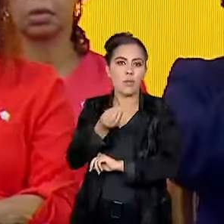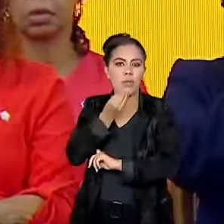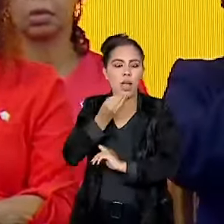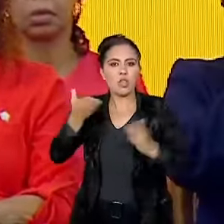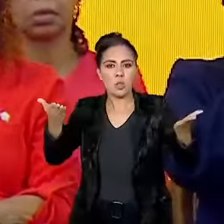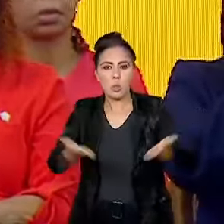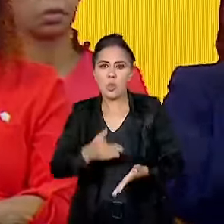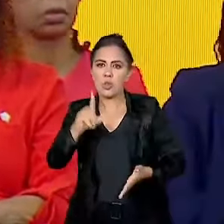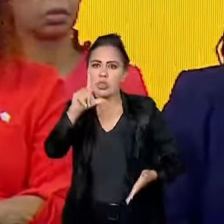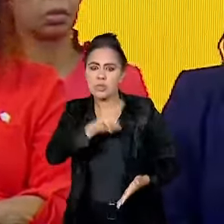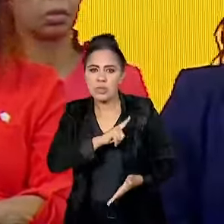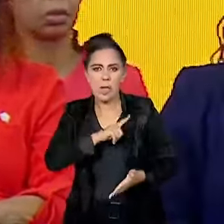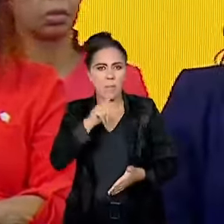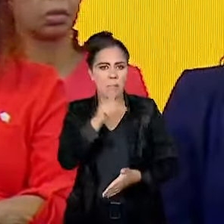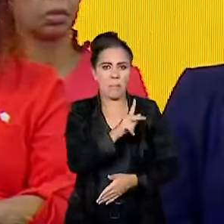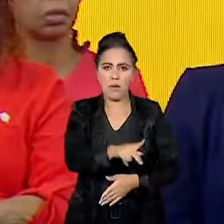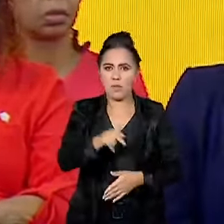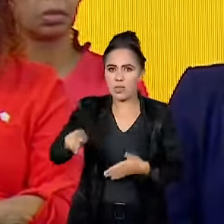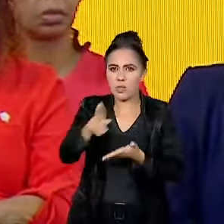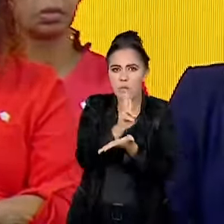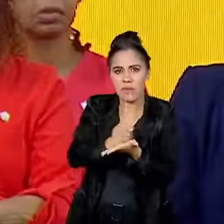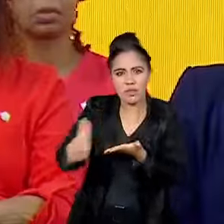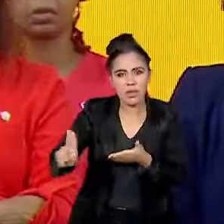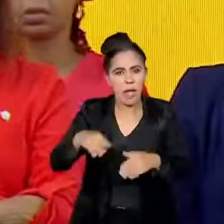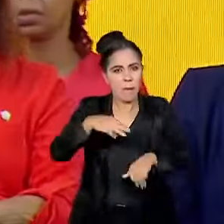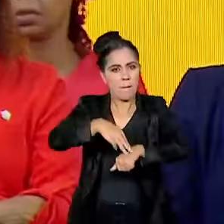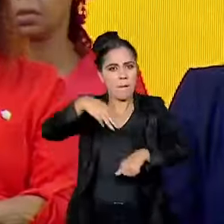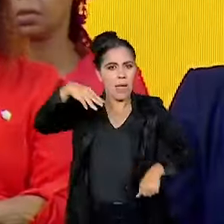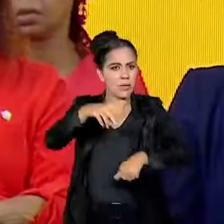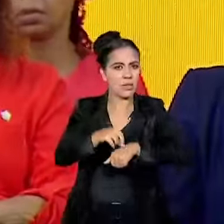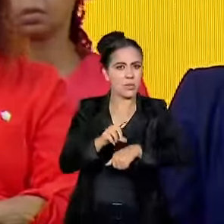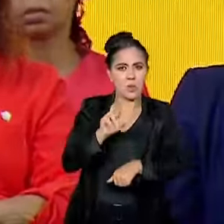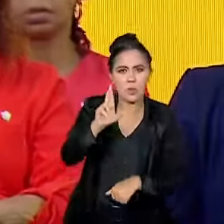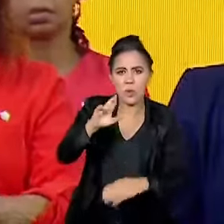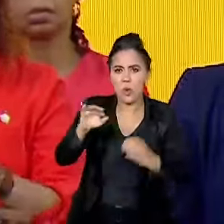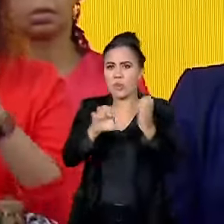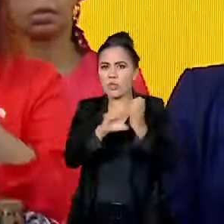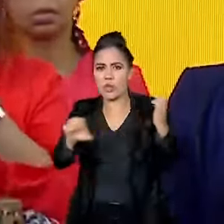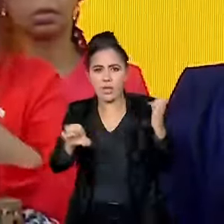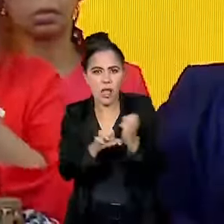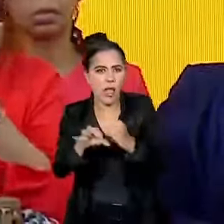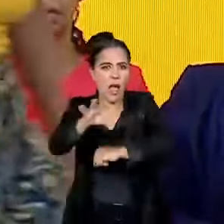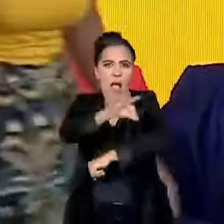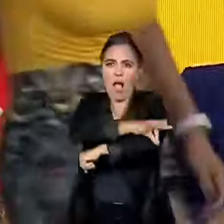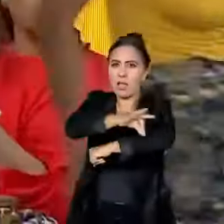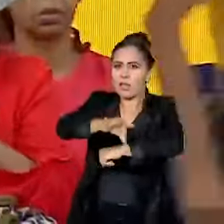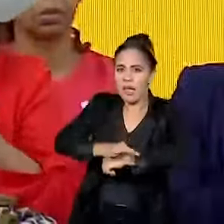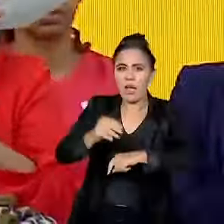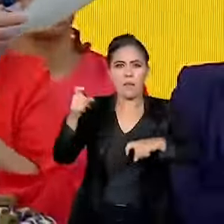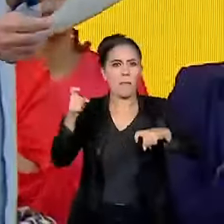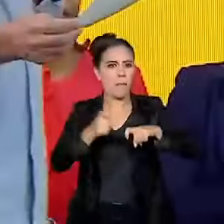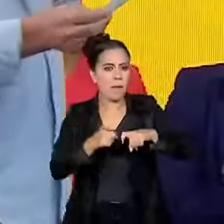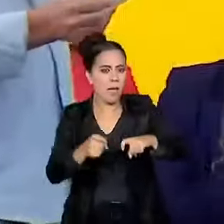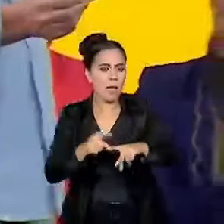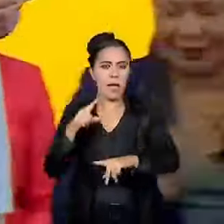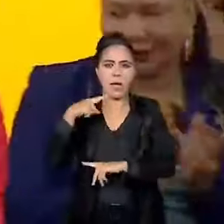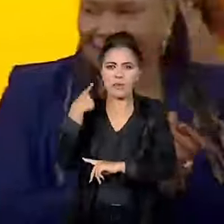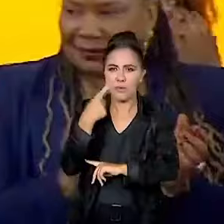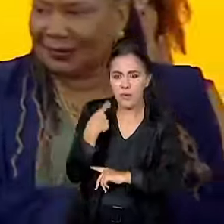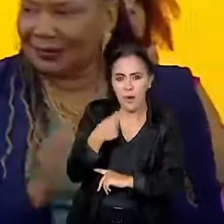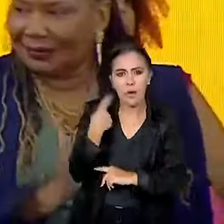professores, universitários, mestres, doutores, engenheiros, arquitetos, médicos,